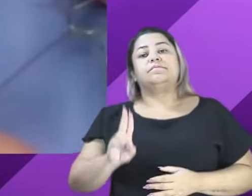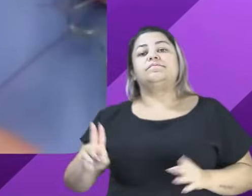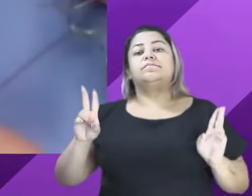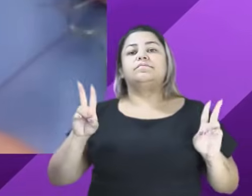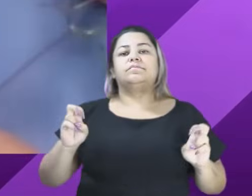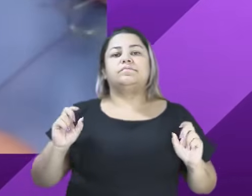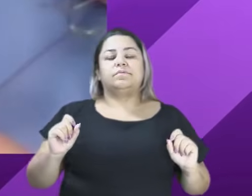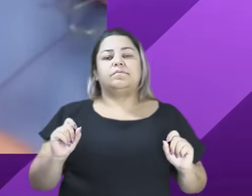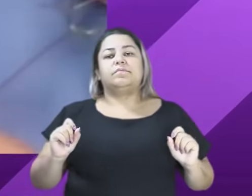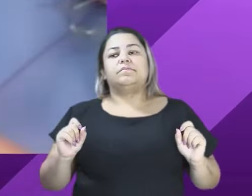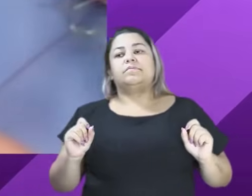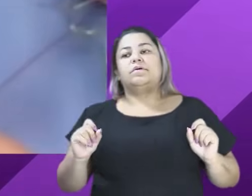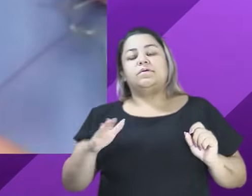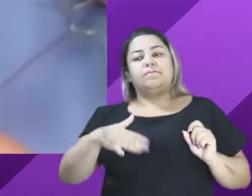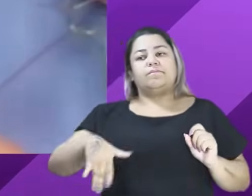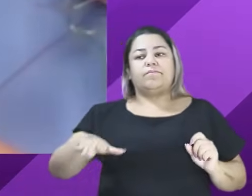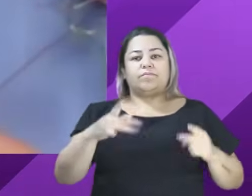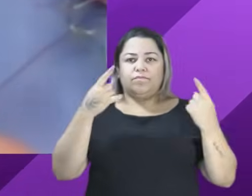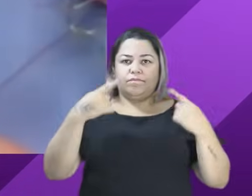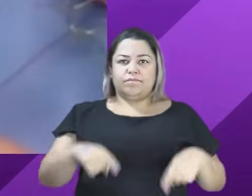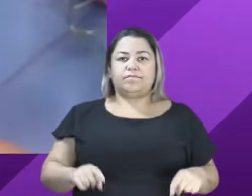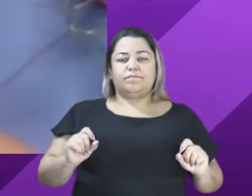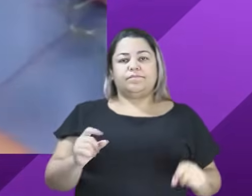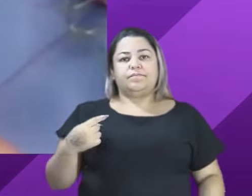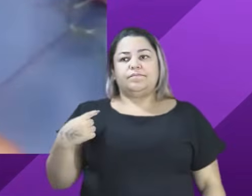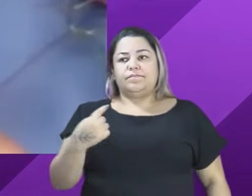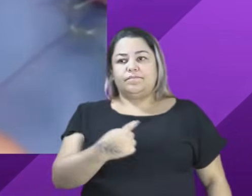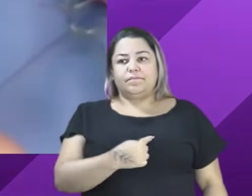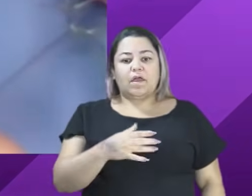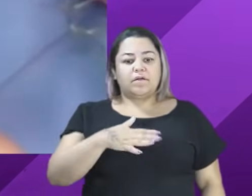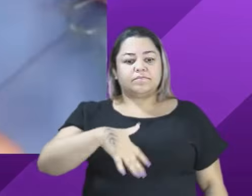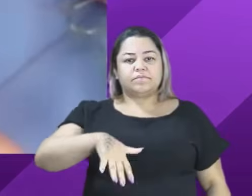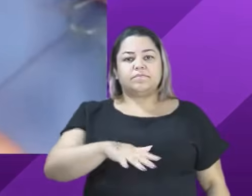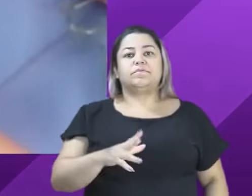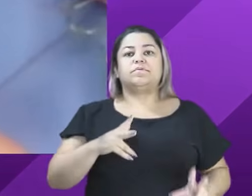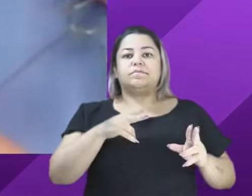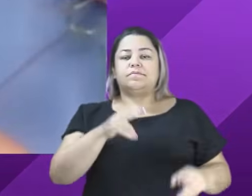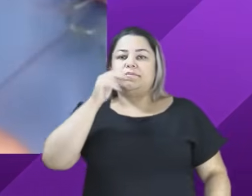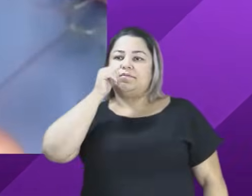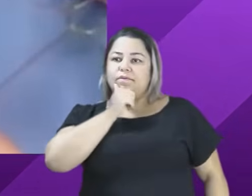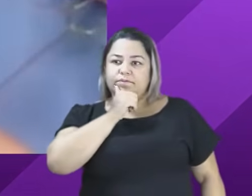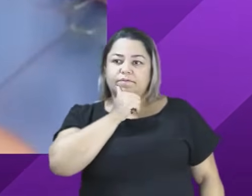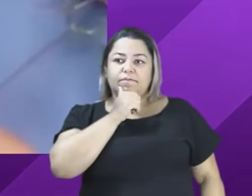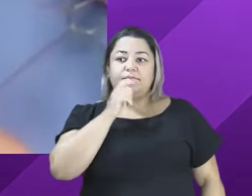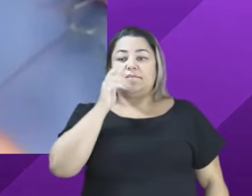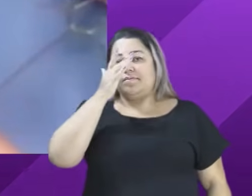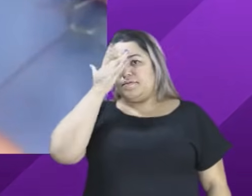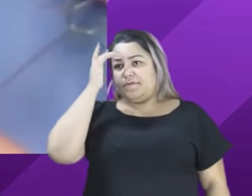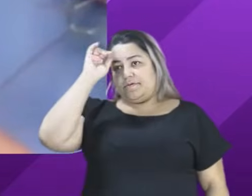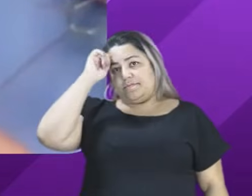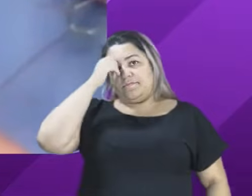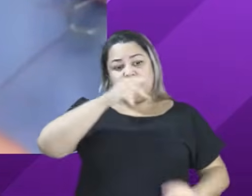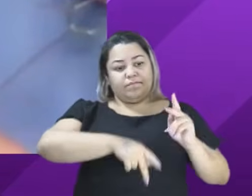termo ao invés de minorias políticas, né? Nós somos maiorias minorizadas, como mulheres, pessoas negras,